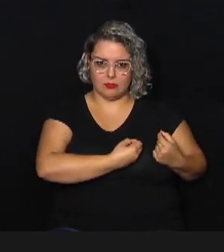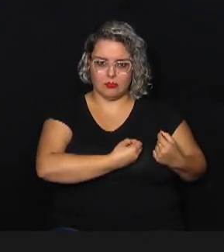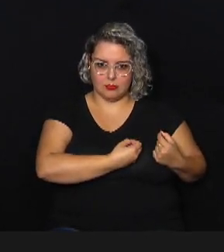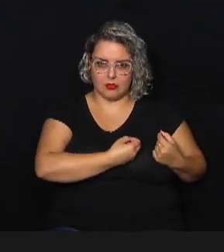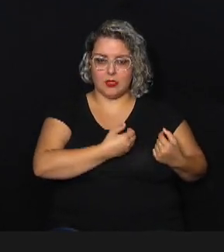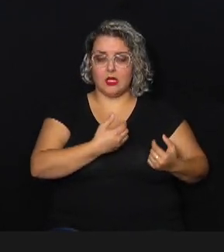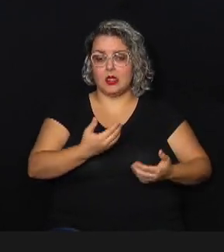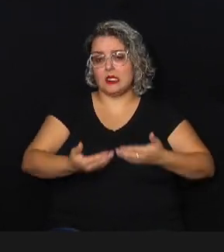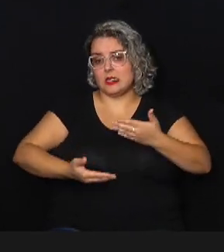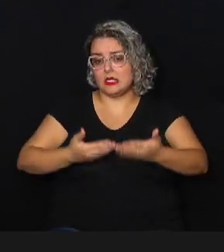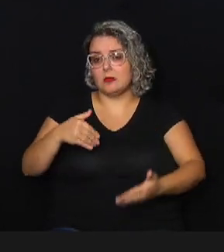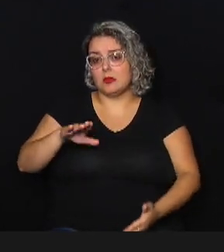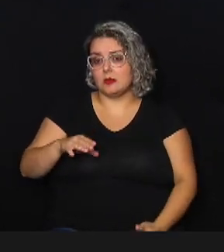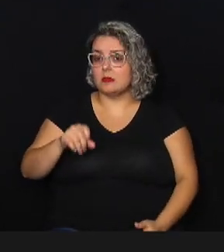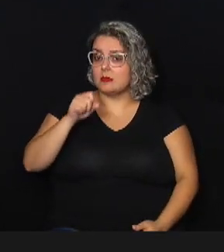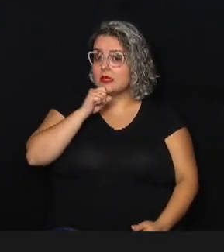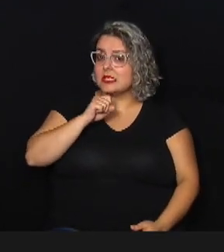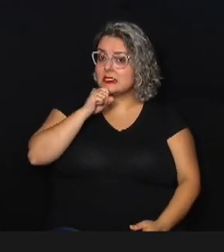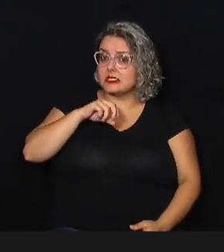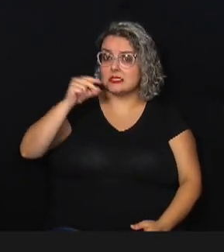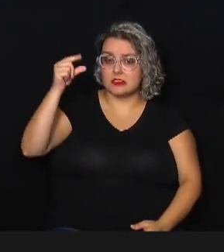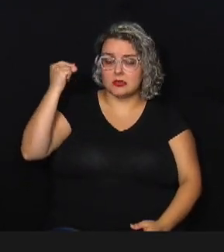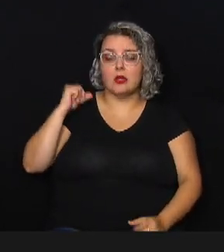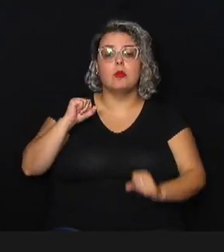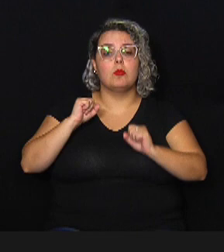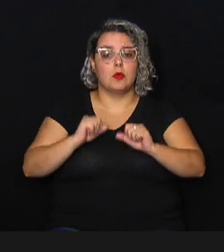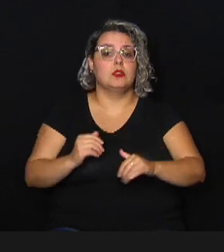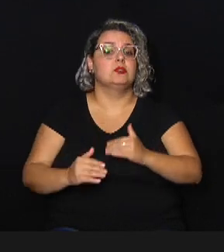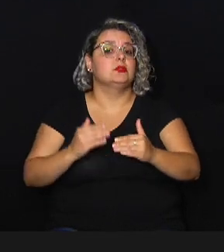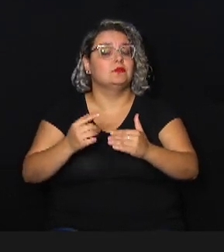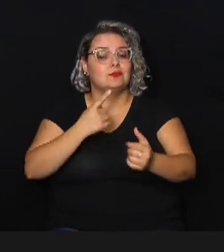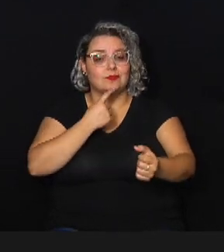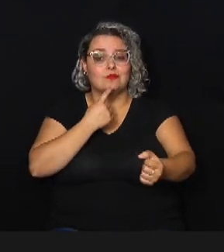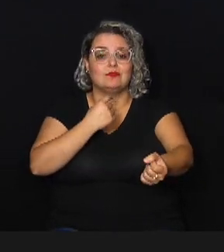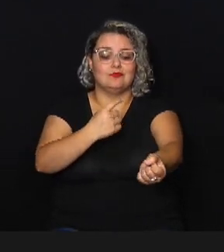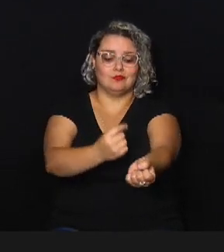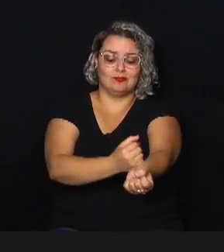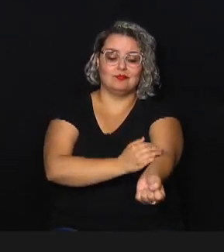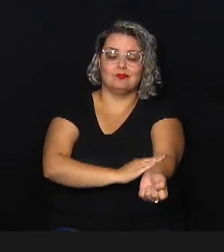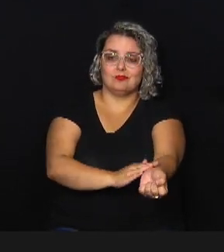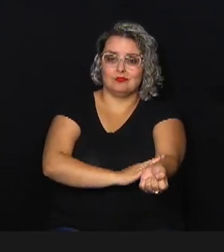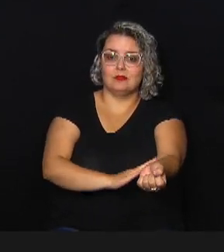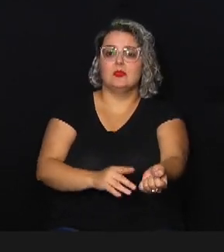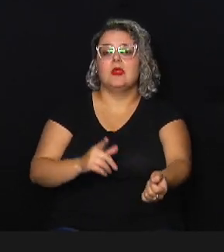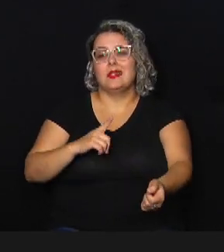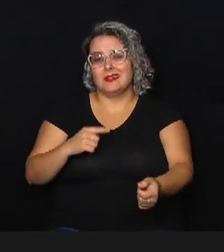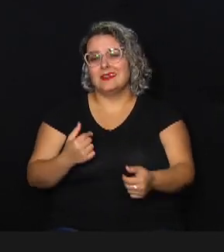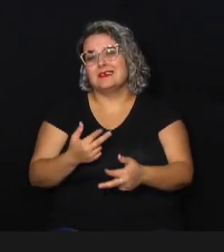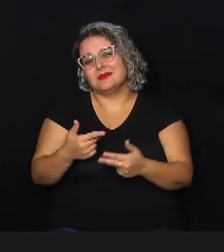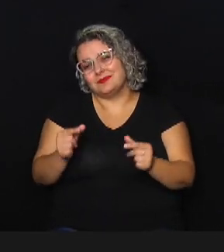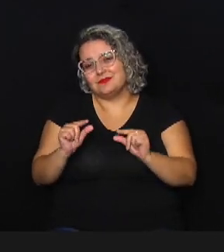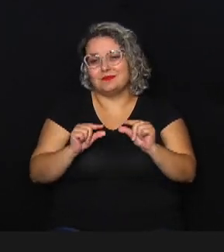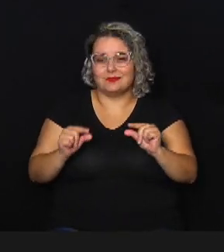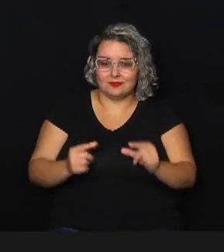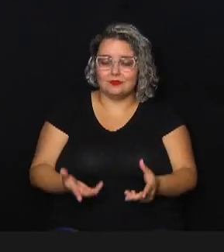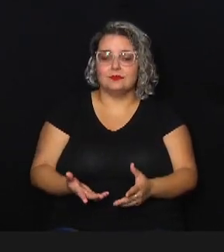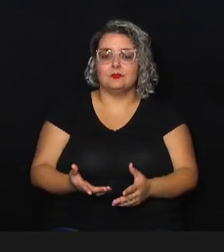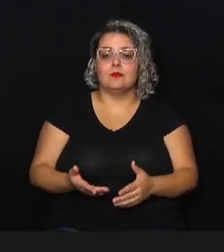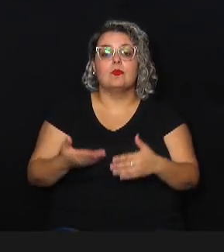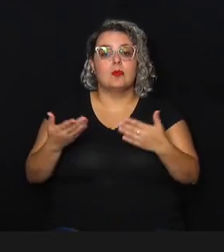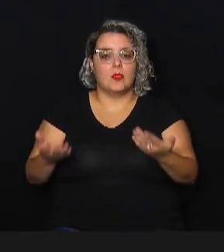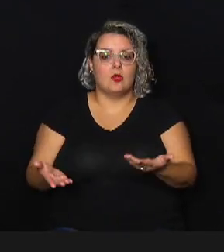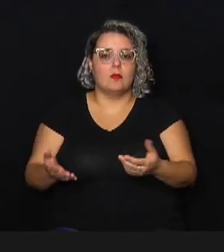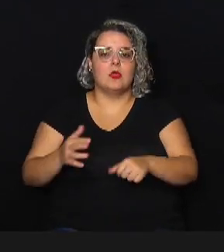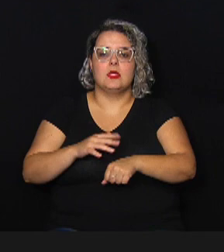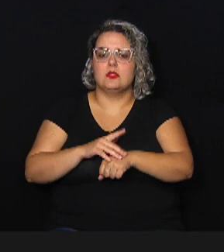mais antigos, você pode desenvolver uma leucemia depois, então tem essas coisinhas, esses detalhes. Mas a doença